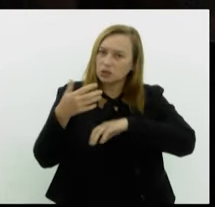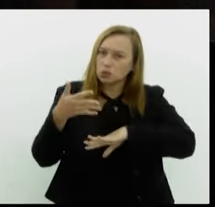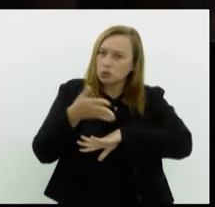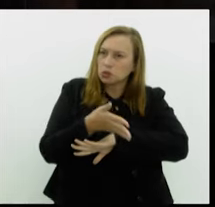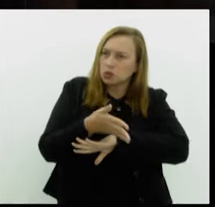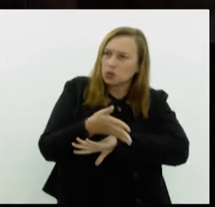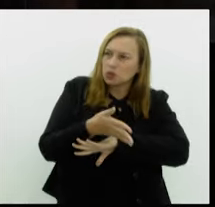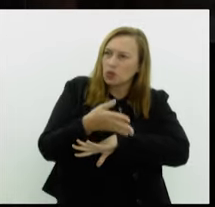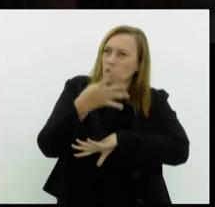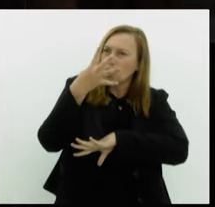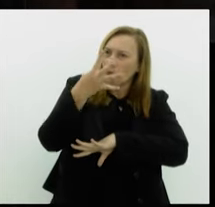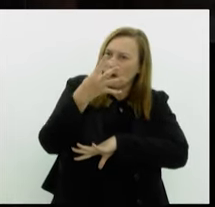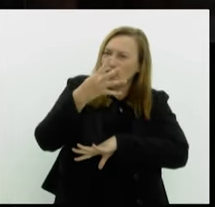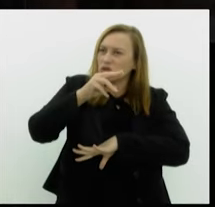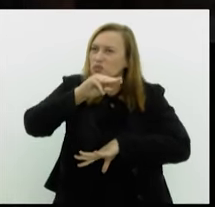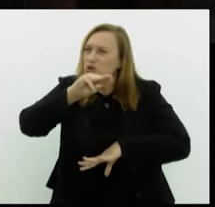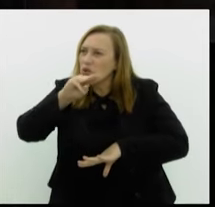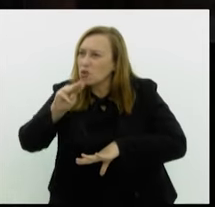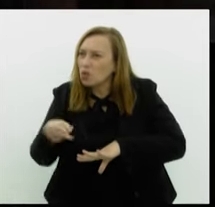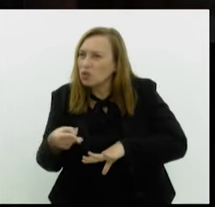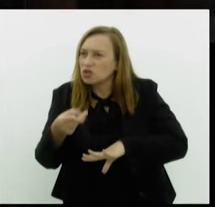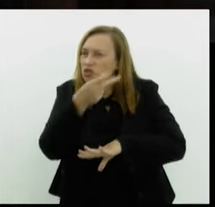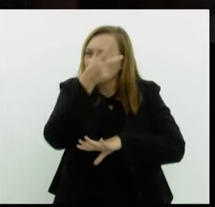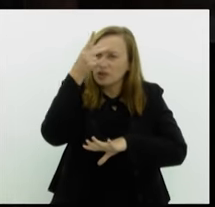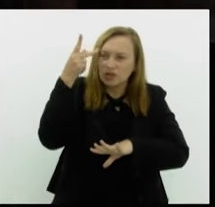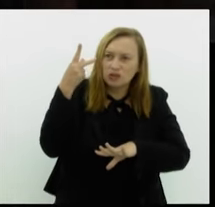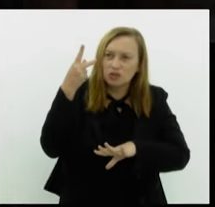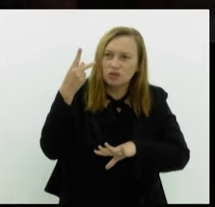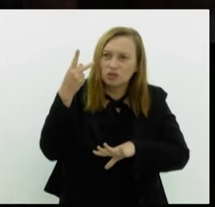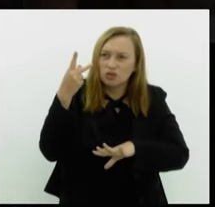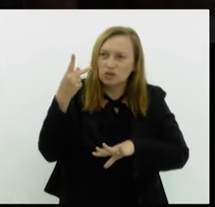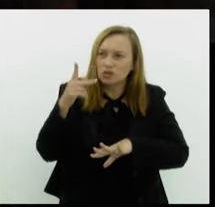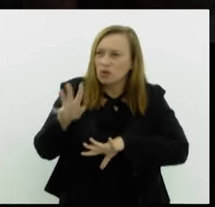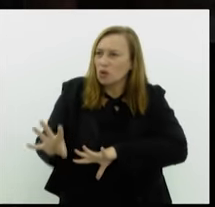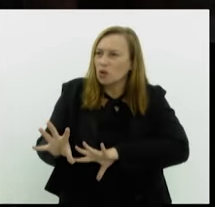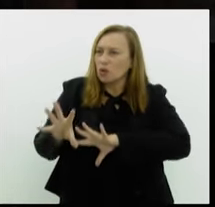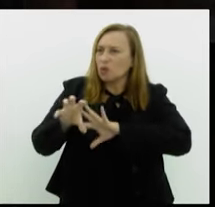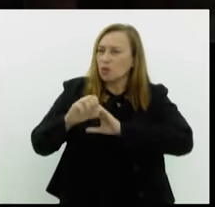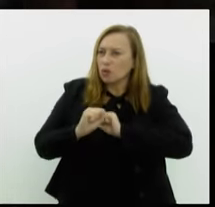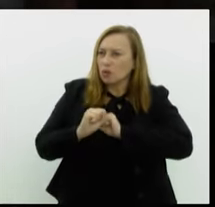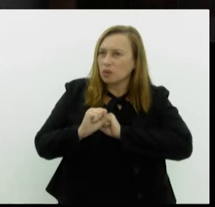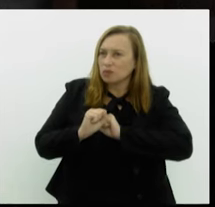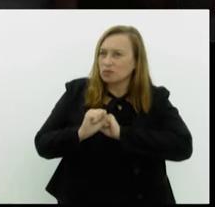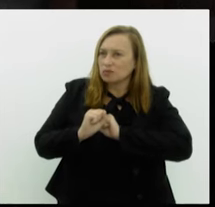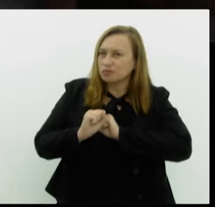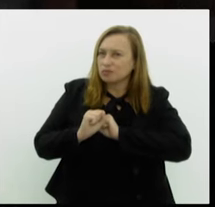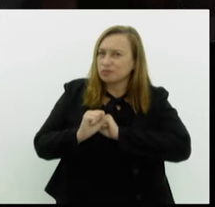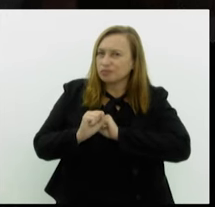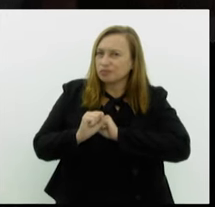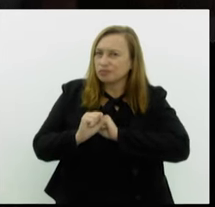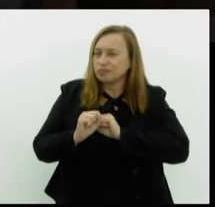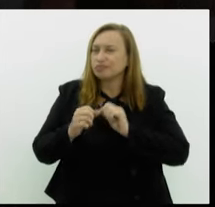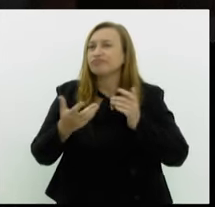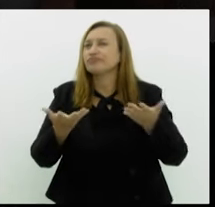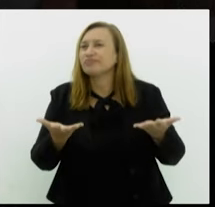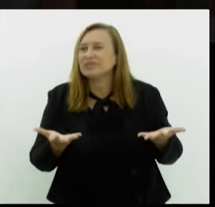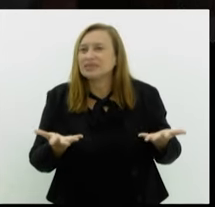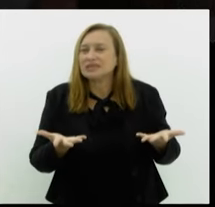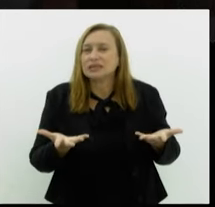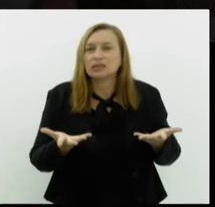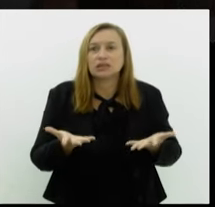finalmente 4 milhões de pessoas infectadas pela dengue. E